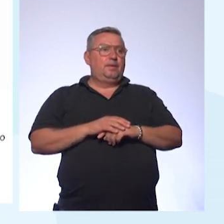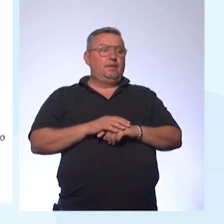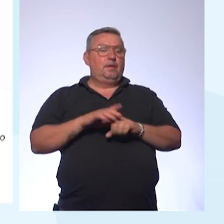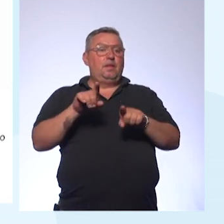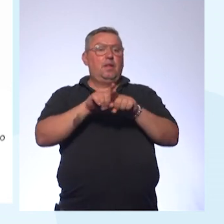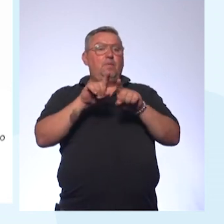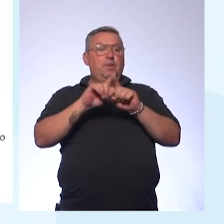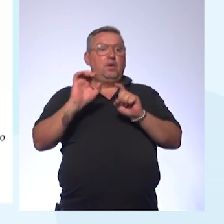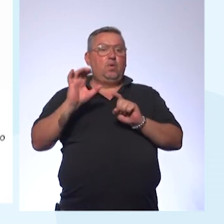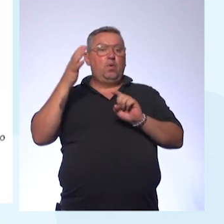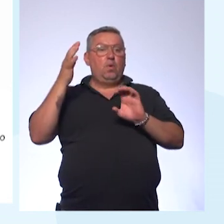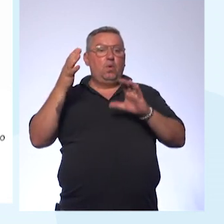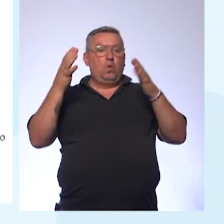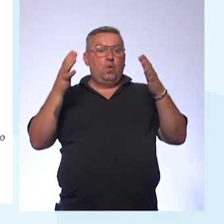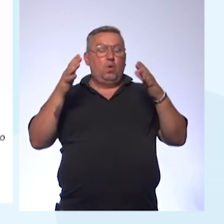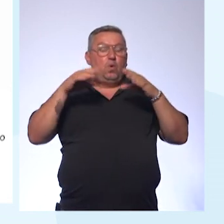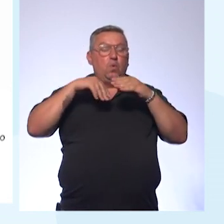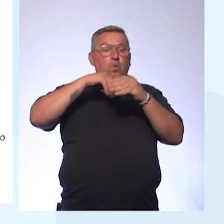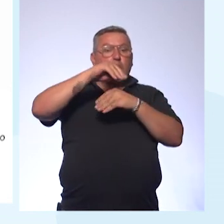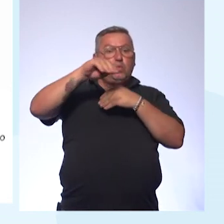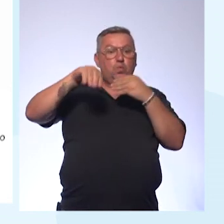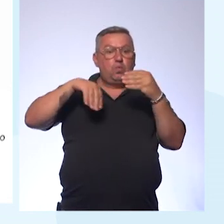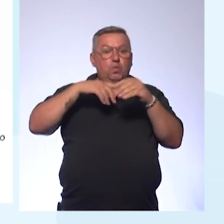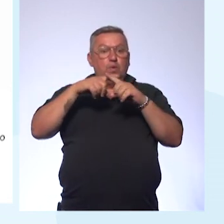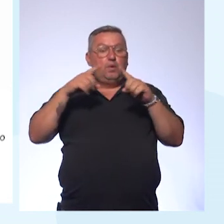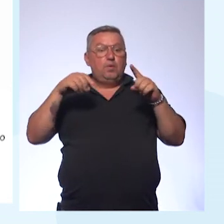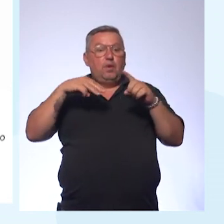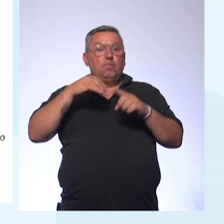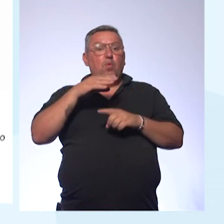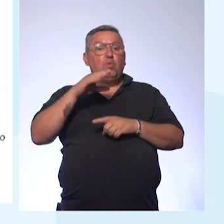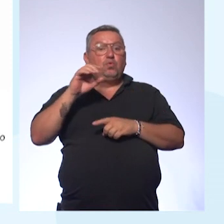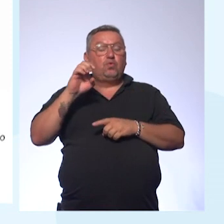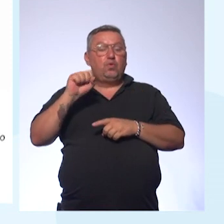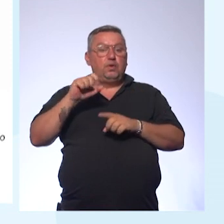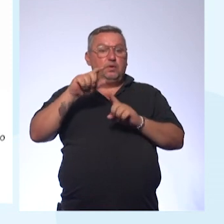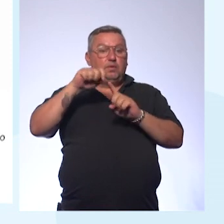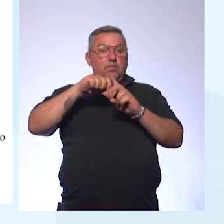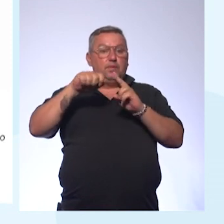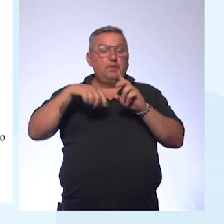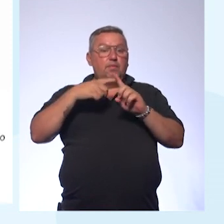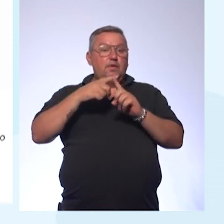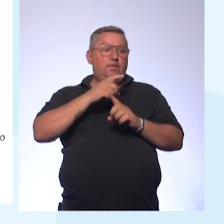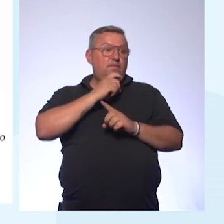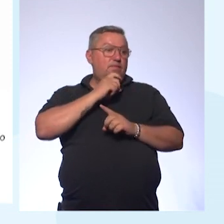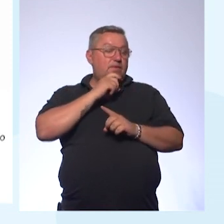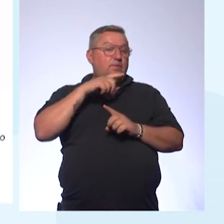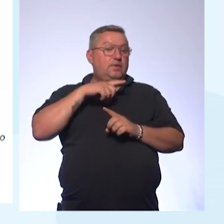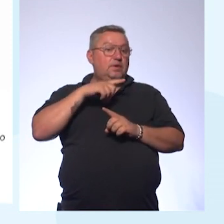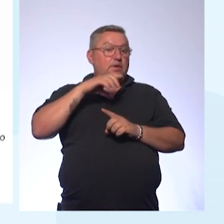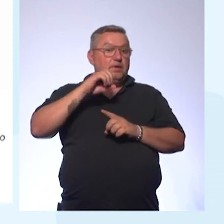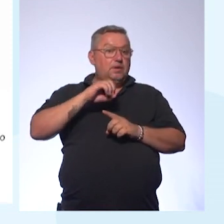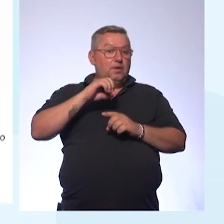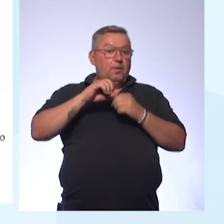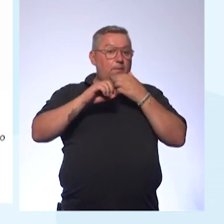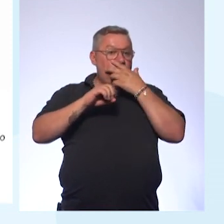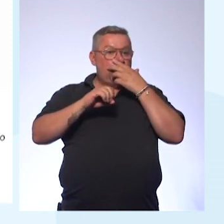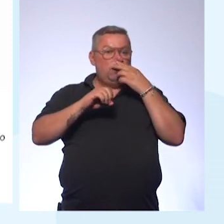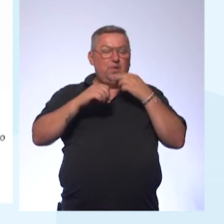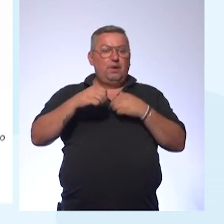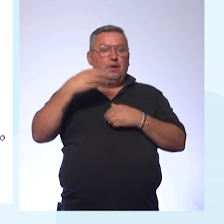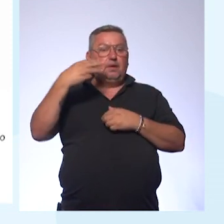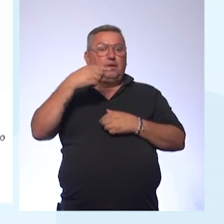O clima oceânico temperado, influenciado pelas monções, seu mês mais frio tem média acima de 0 a 3